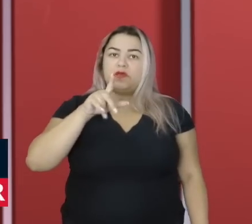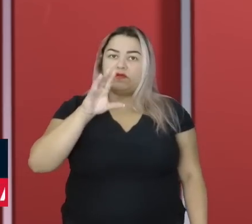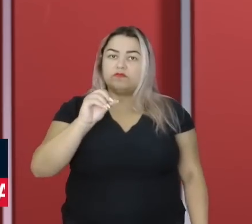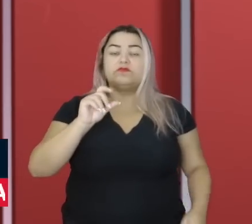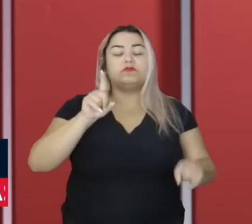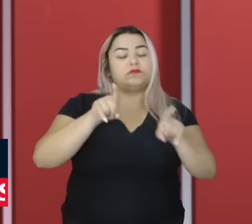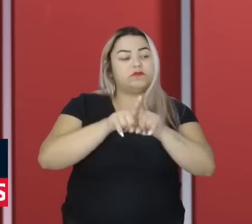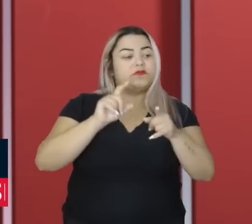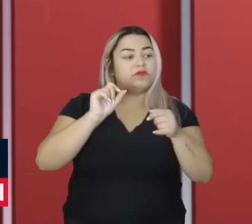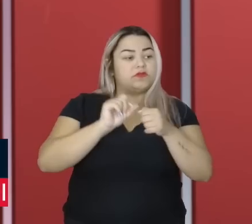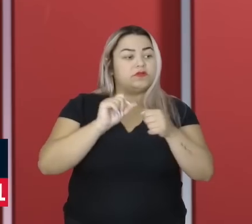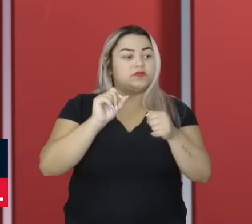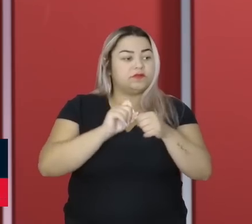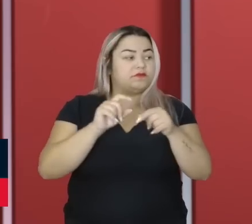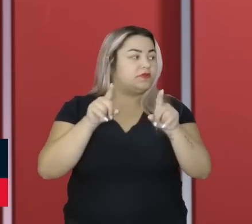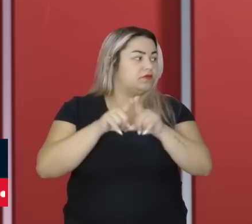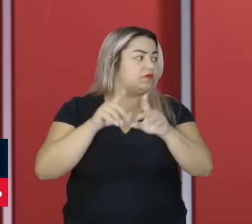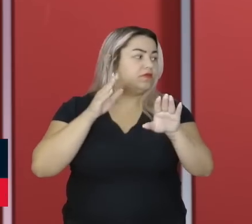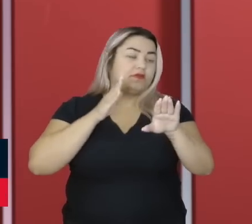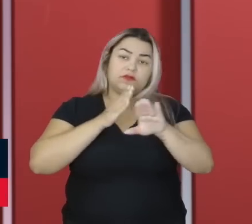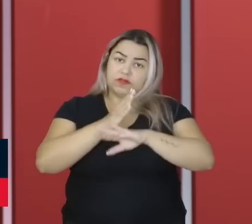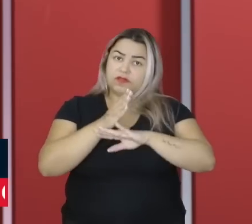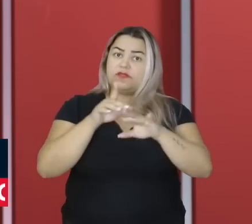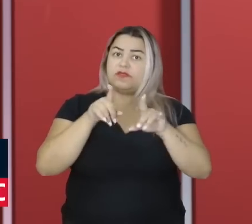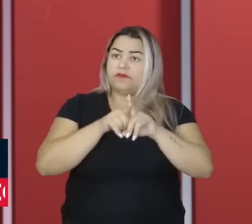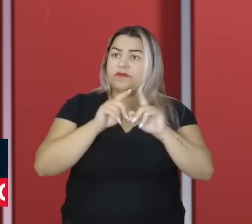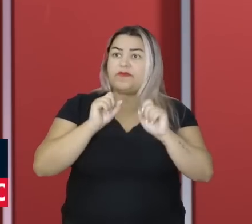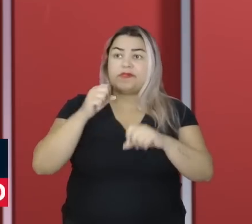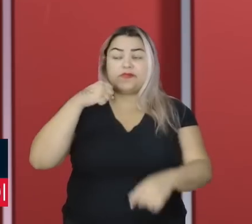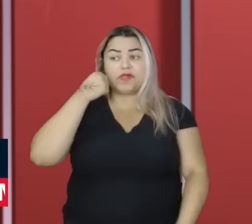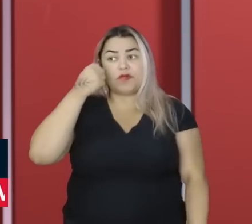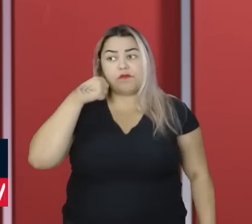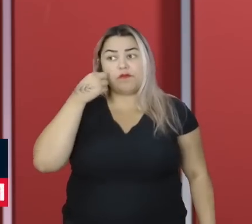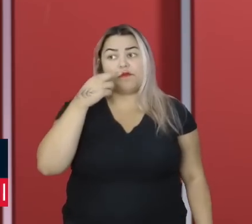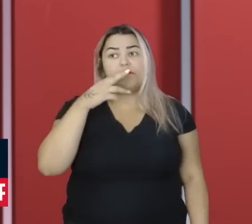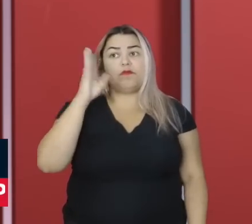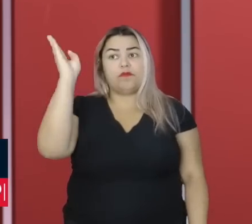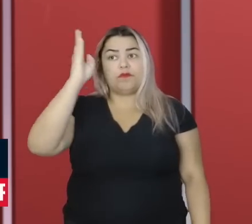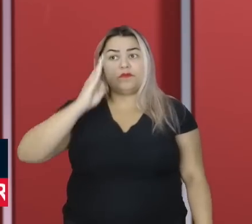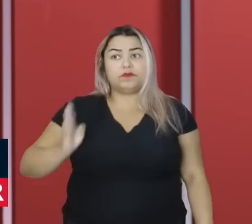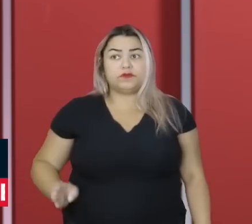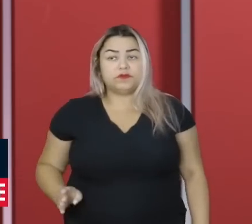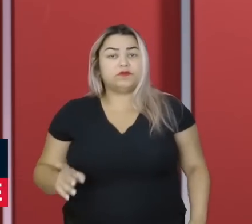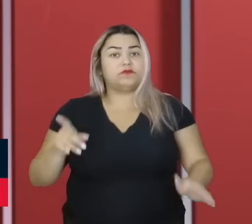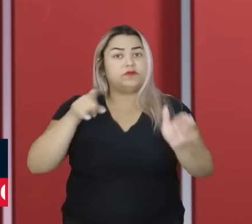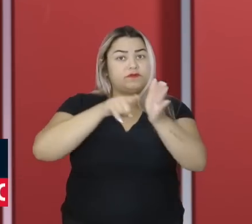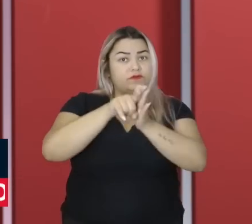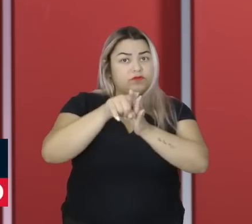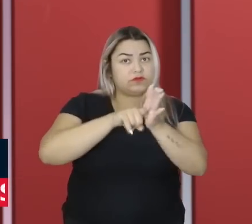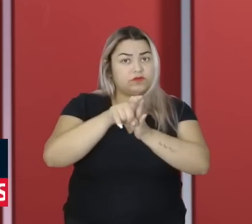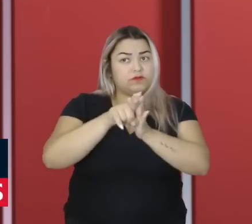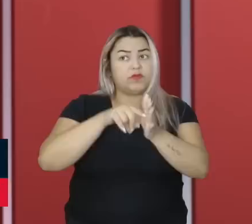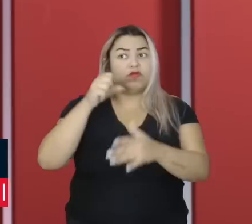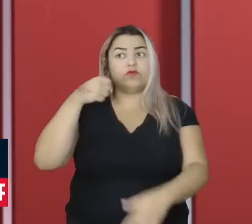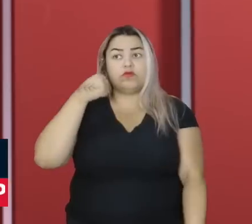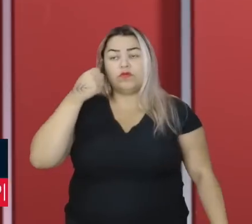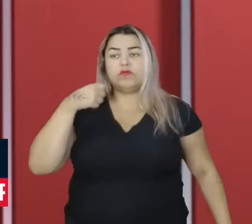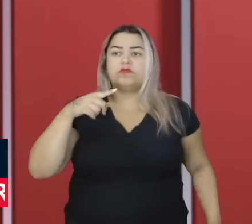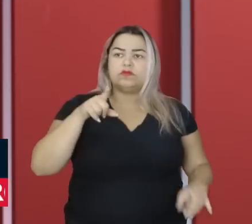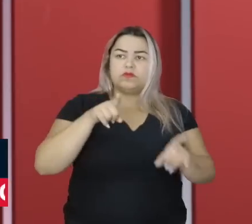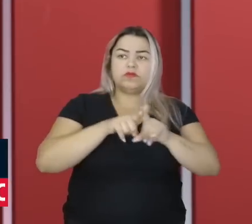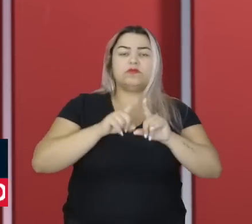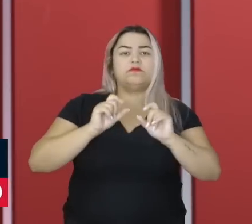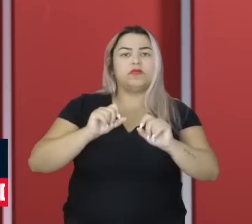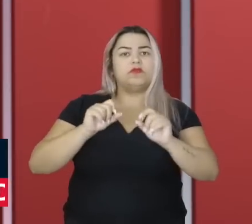isso. Nós, inclusive, entramos no Senado da República pedindo uma investigação ao Senado, que é o órgão